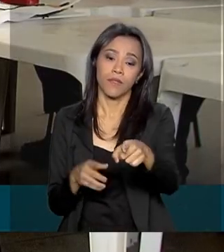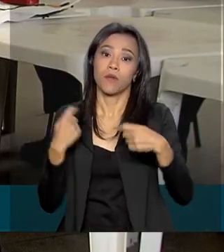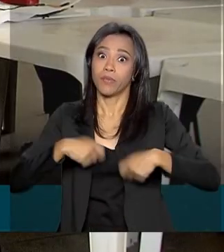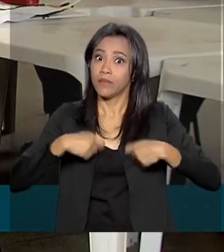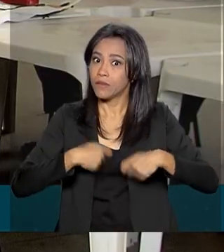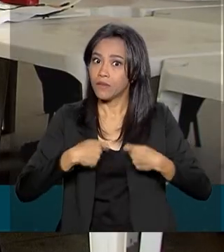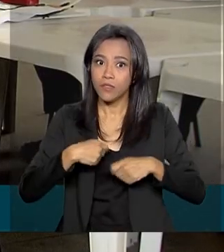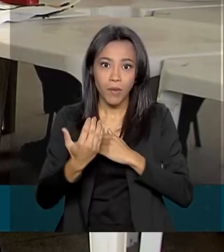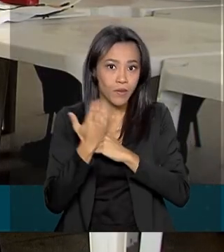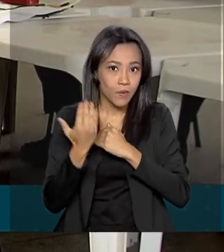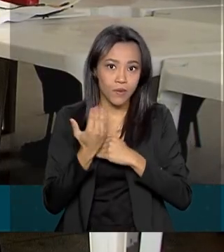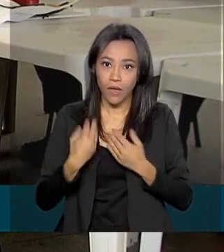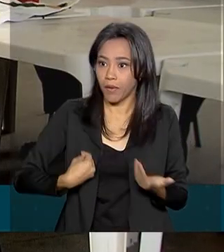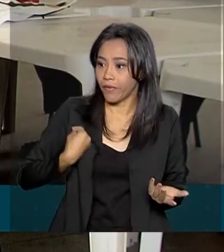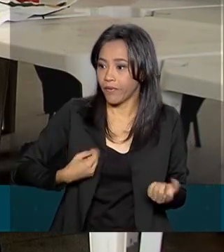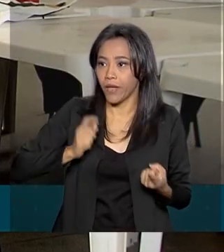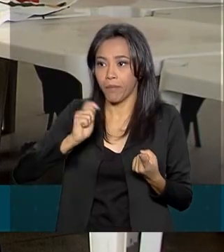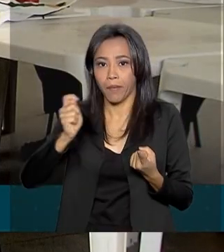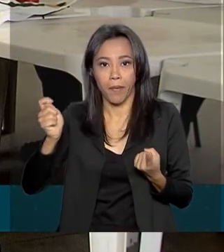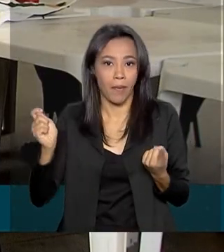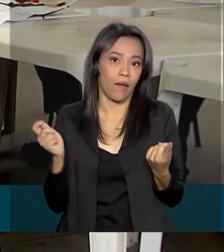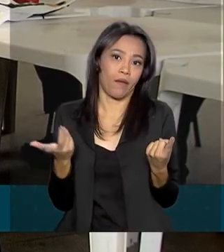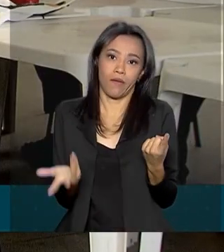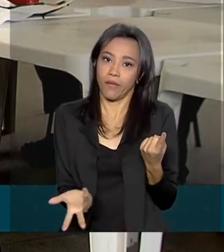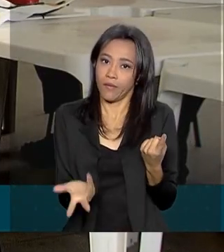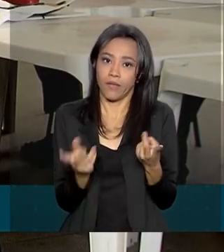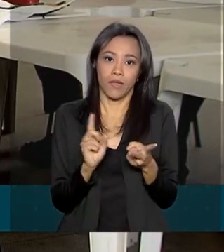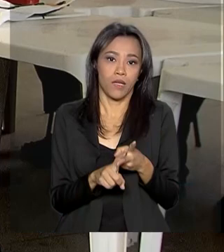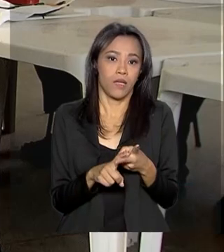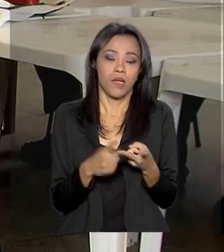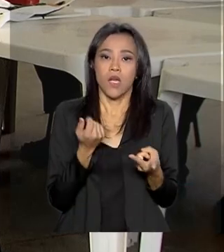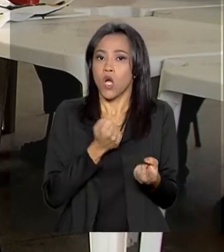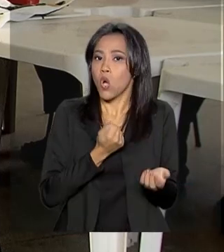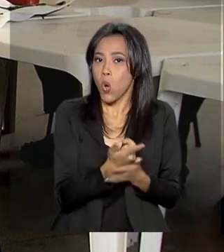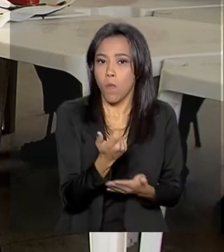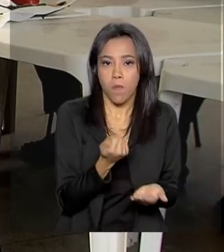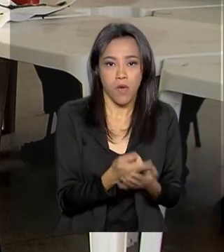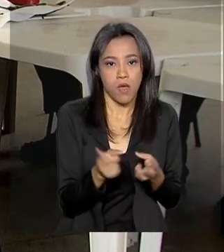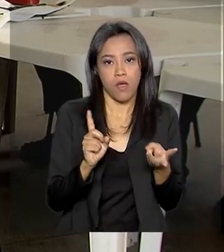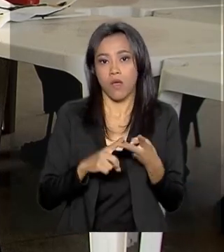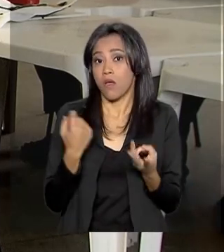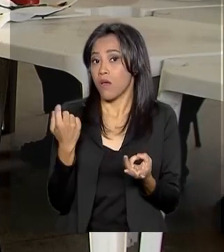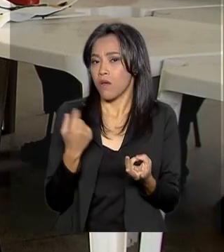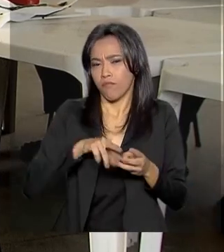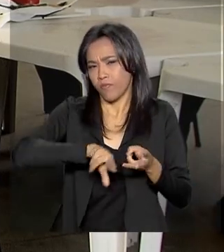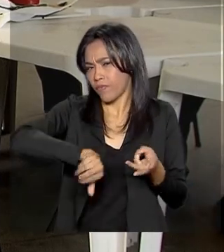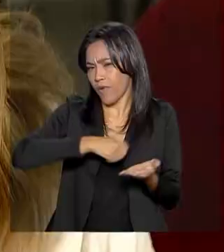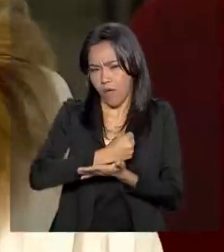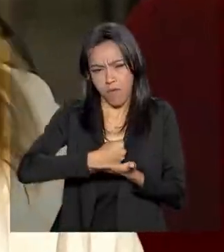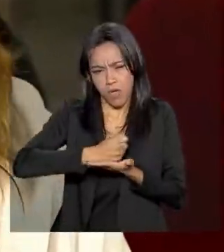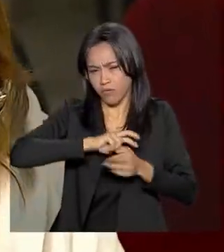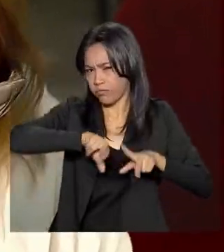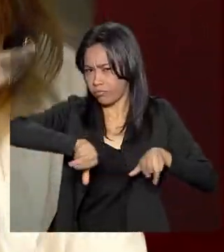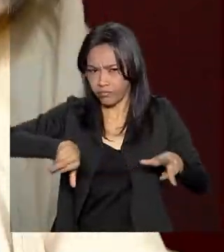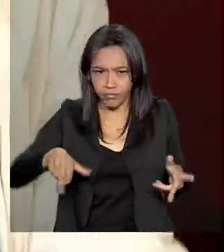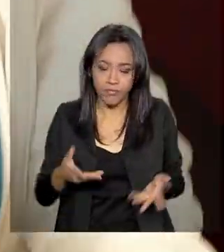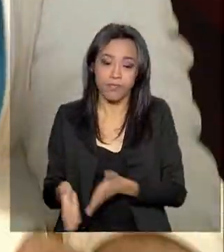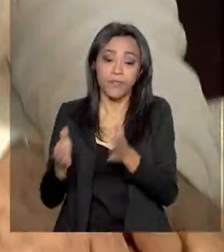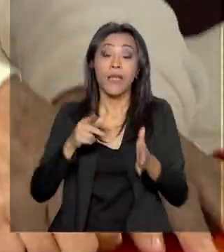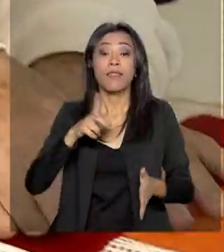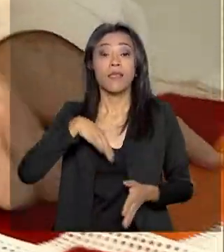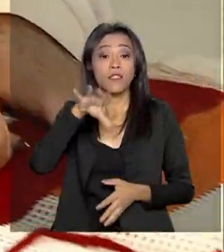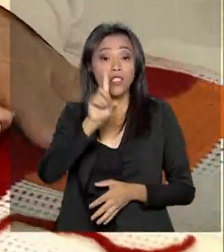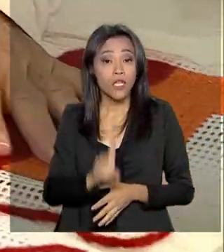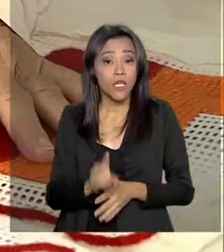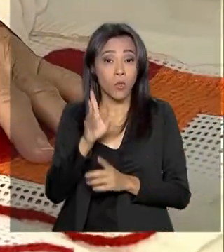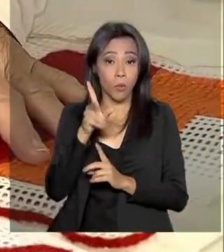viver, para tudo. Pagar conta, para as compras, para medicamento, para tudo. Tem direito ao BPC